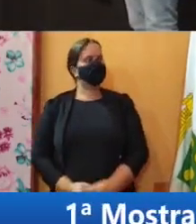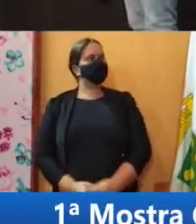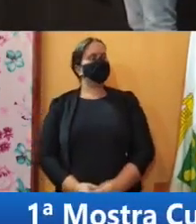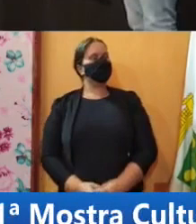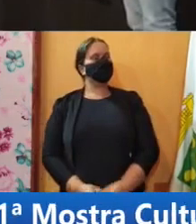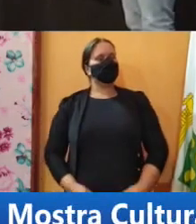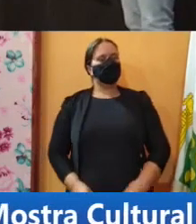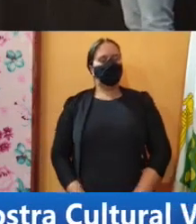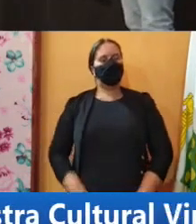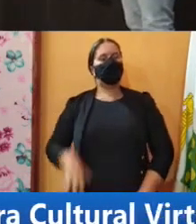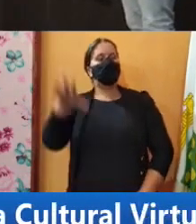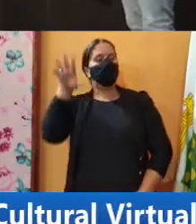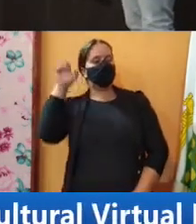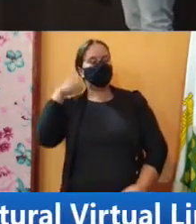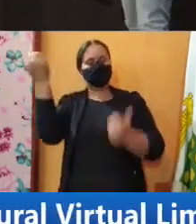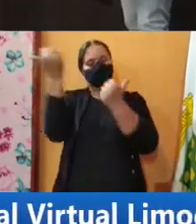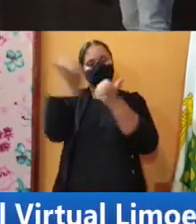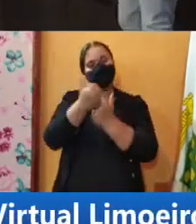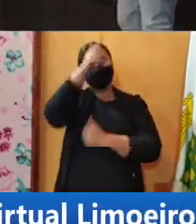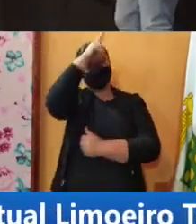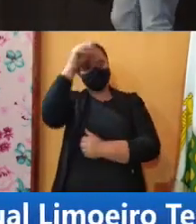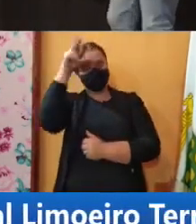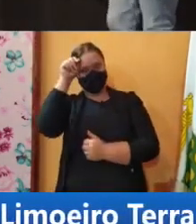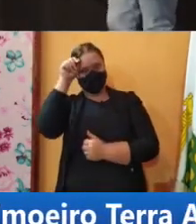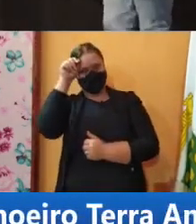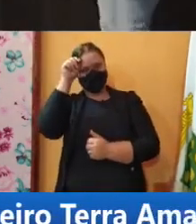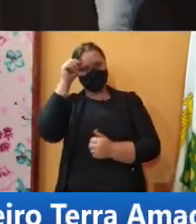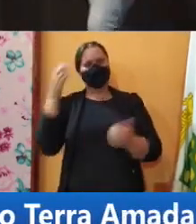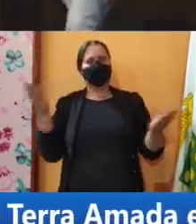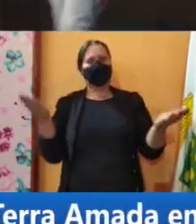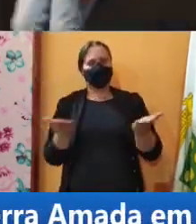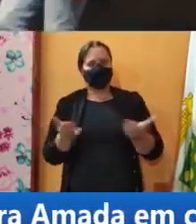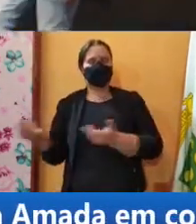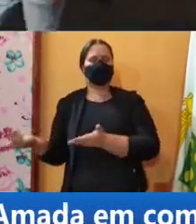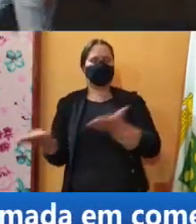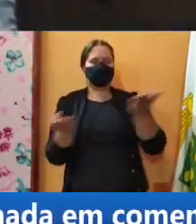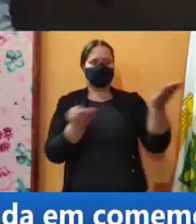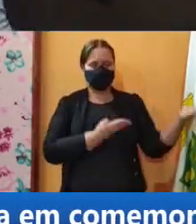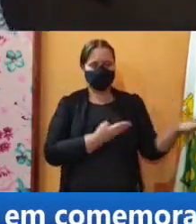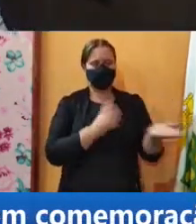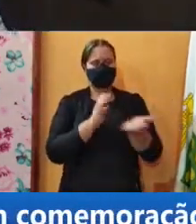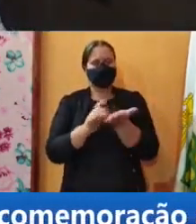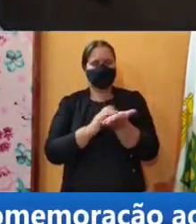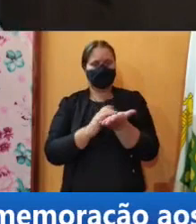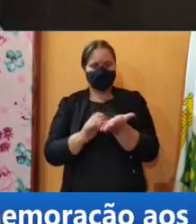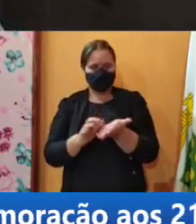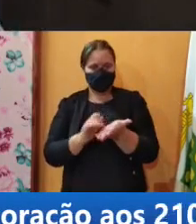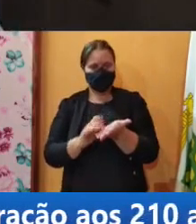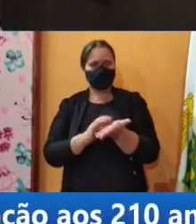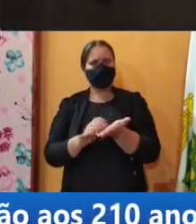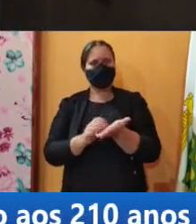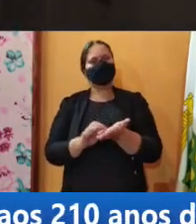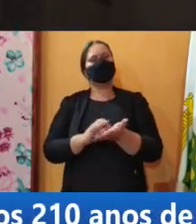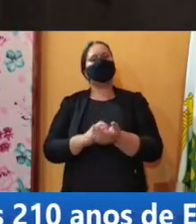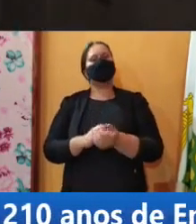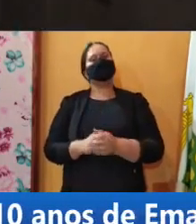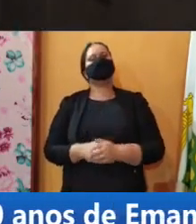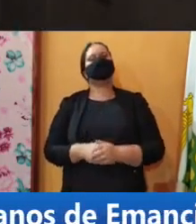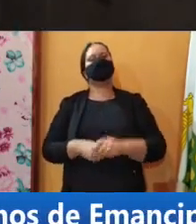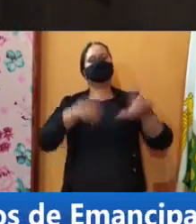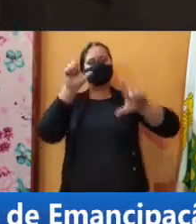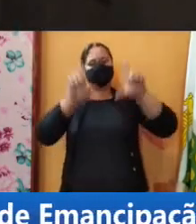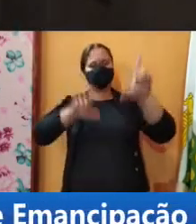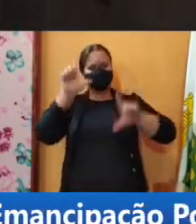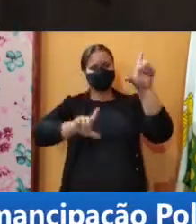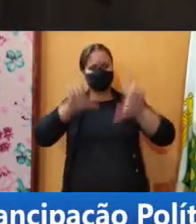Ouvimos assim o vice-prefeito Zé Linena. Queremos em tempo convidar aqui ao palco também o secretário executivo de imprensa, Cadu Ferraz. Vem para